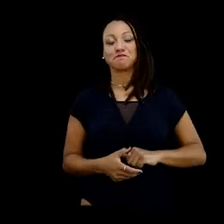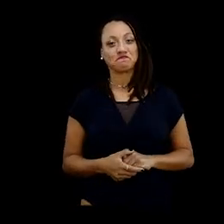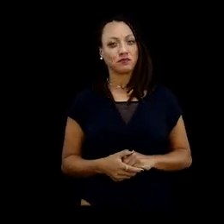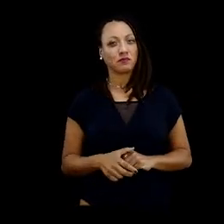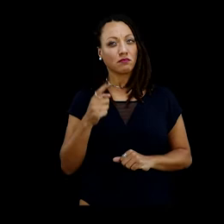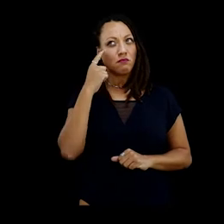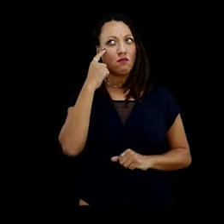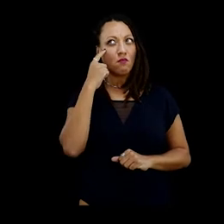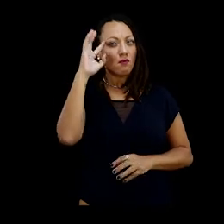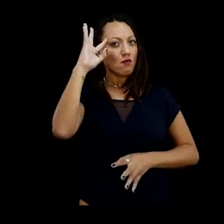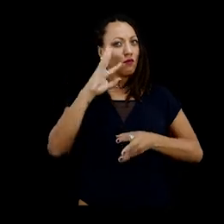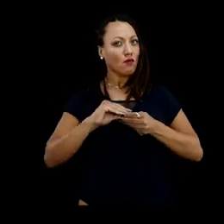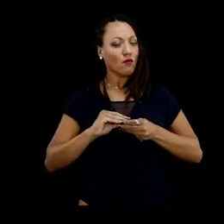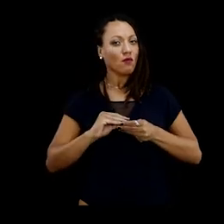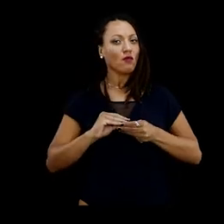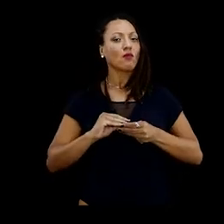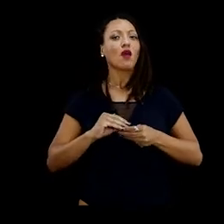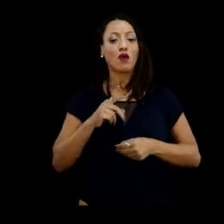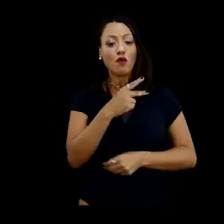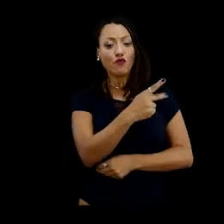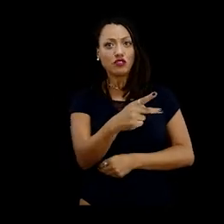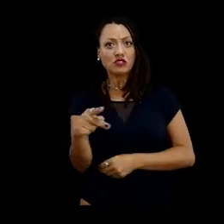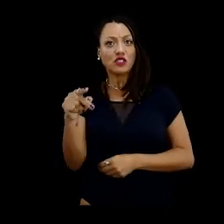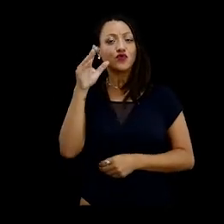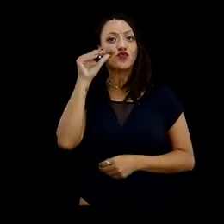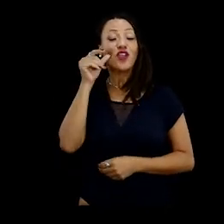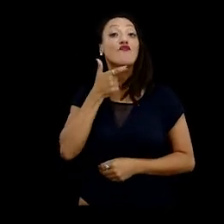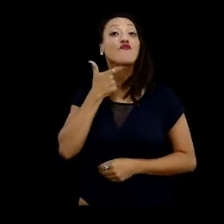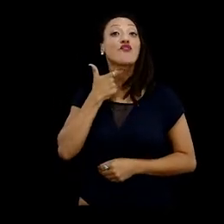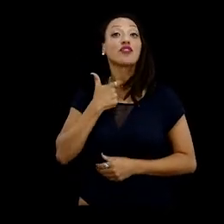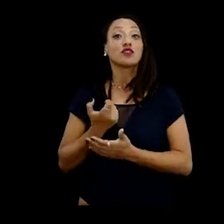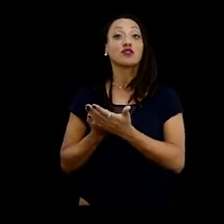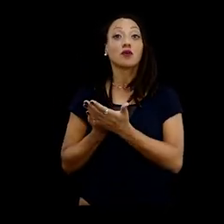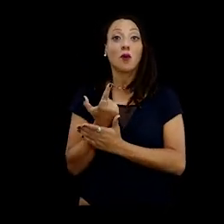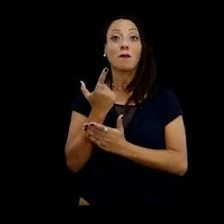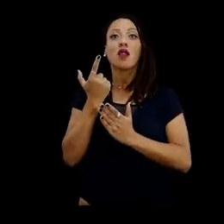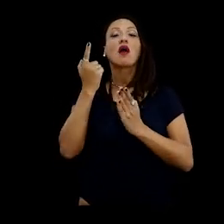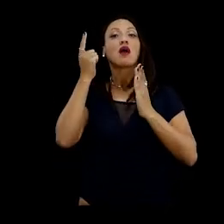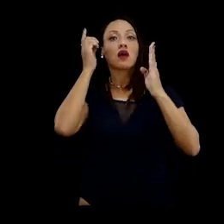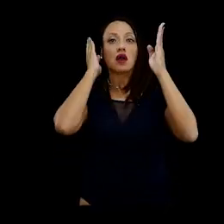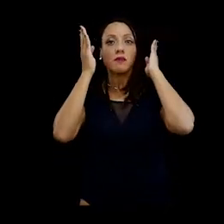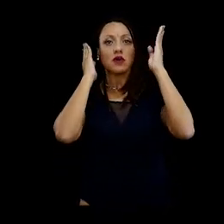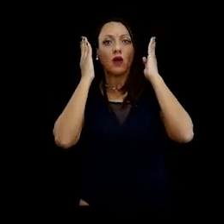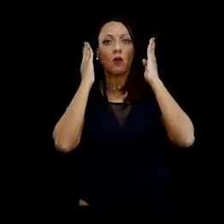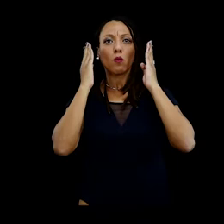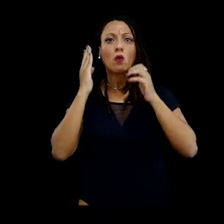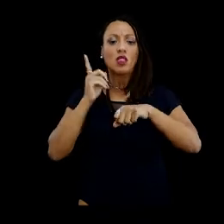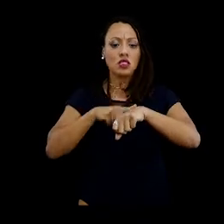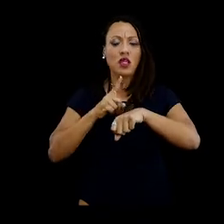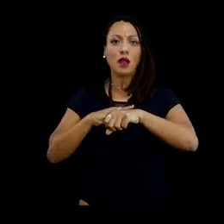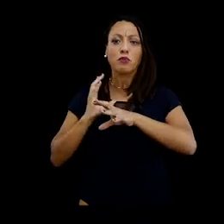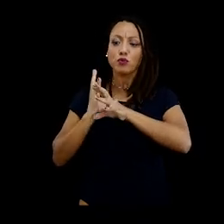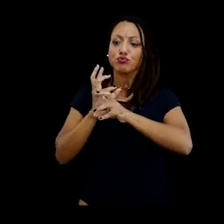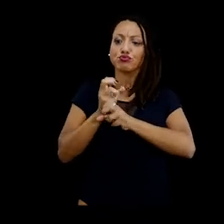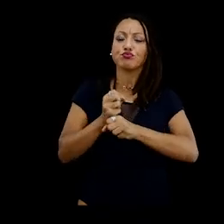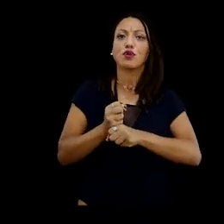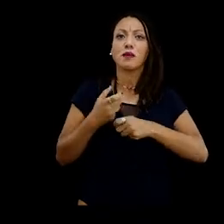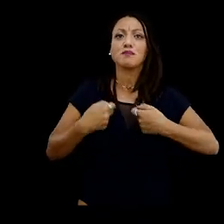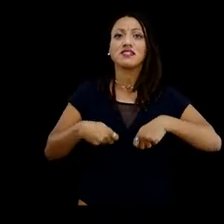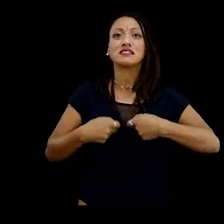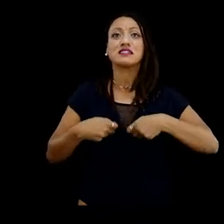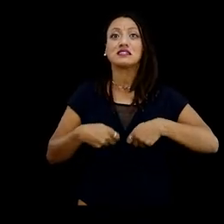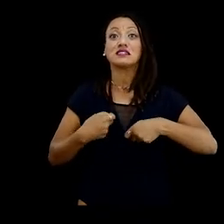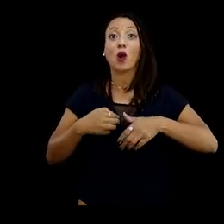Então, vamos calcular quanto tempo um de vocês precisaria trabalhar sem comer,